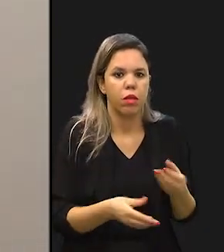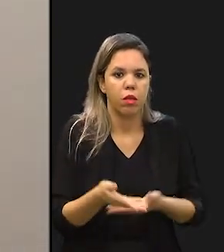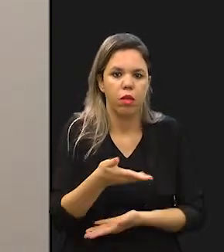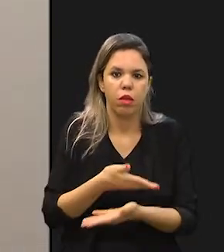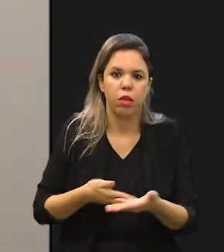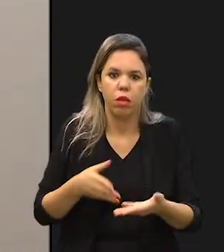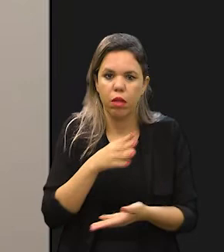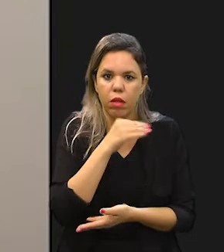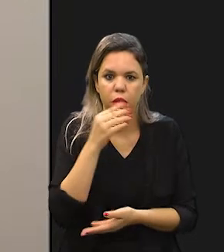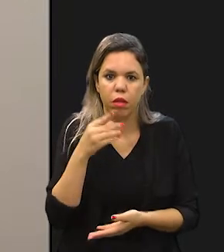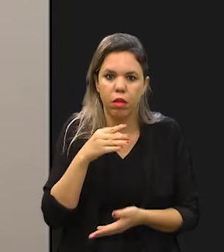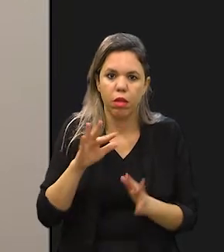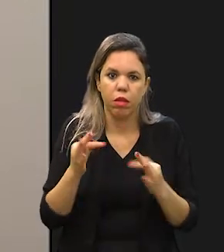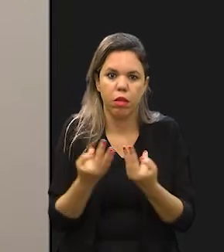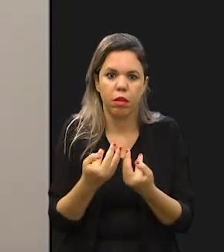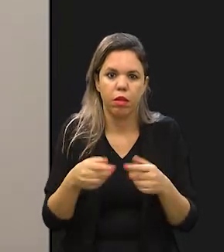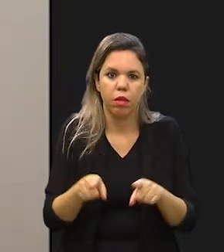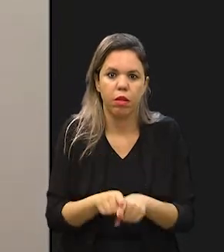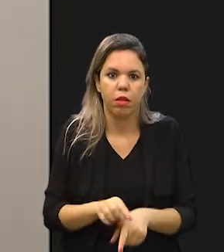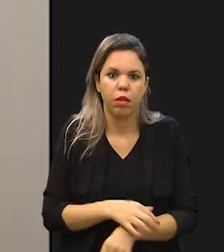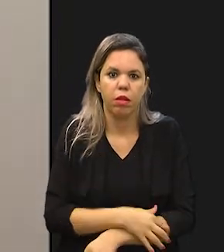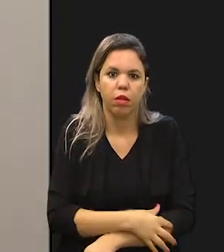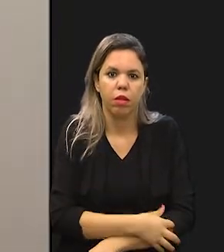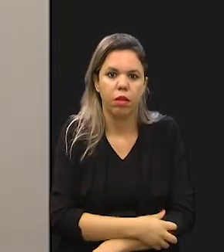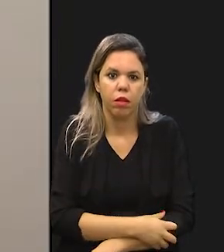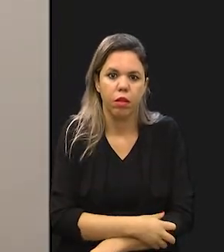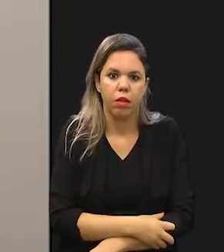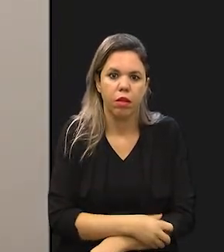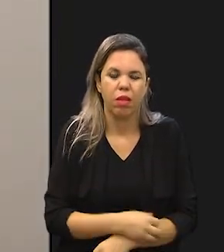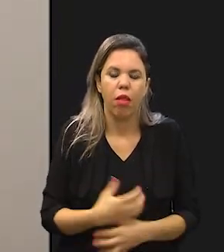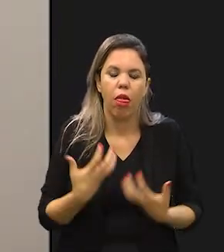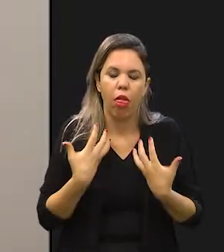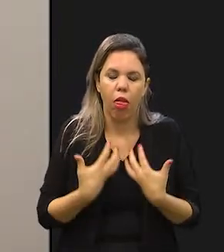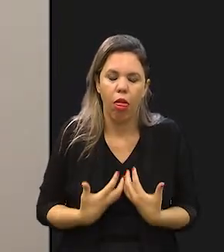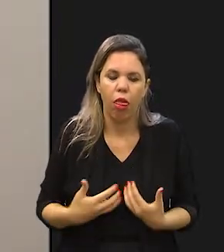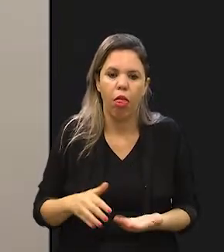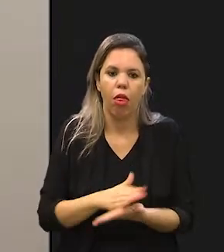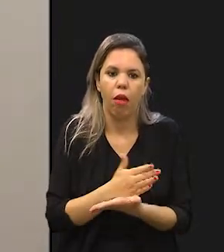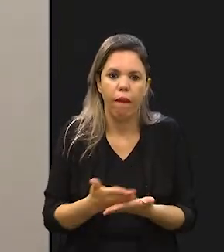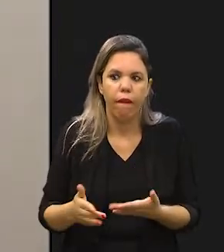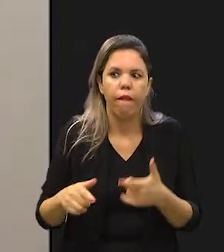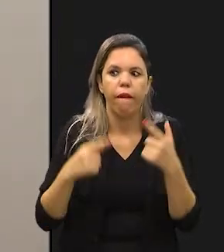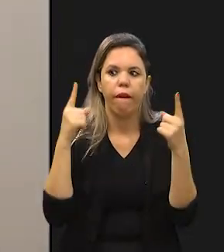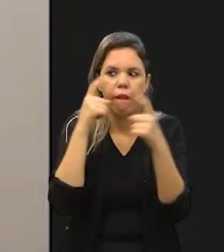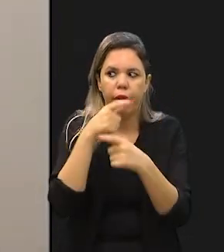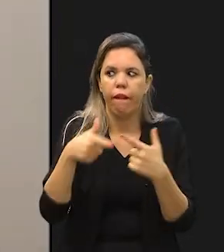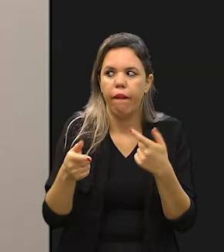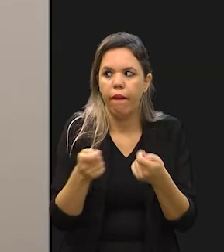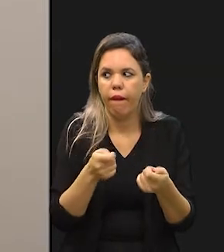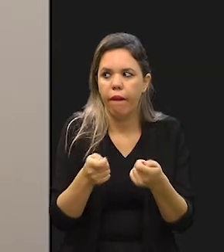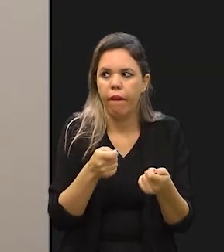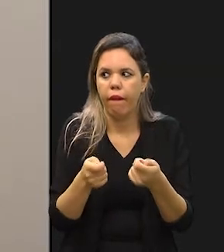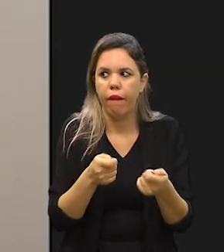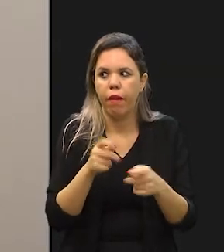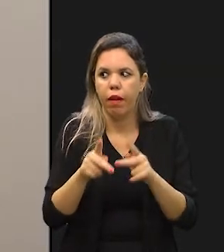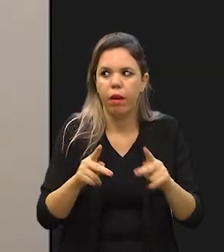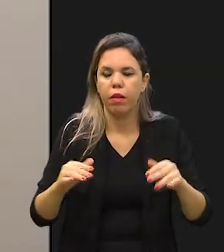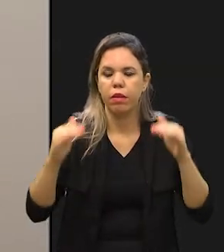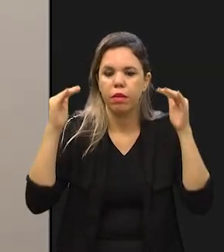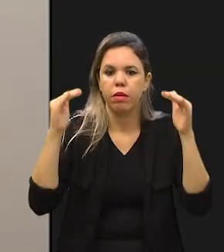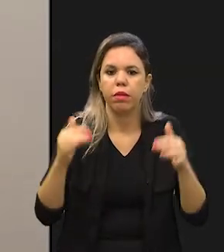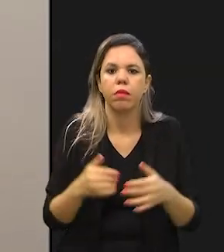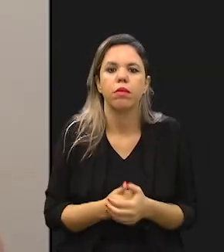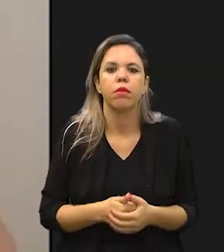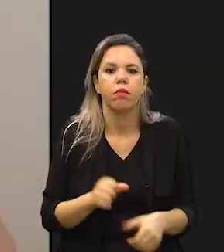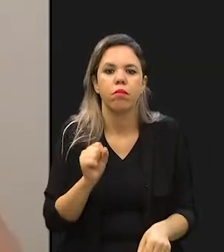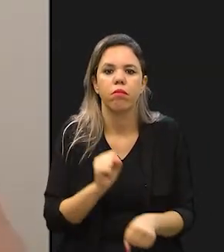desse adolescente com esse pai também. São pais que vão ficando exaustos, né, com essa dificuldade de lidar. O adulto